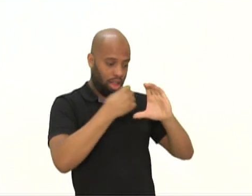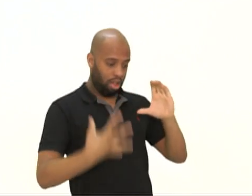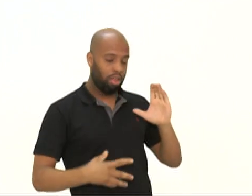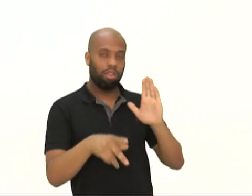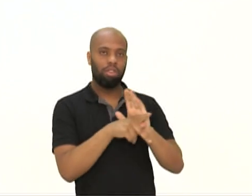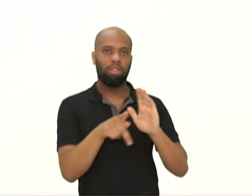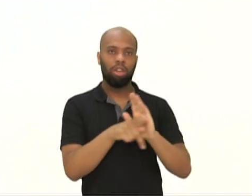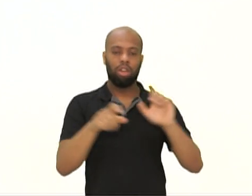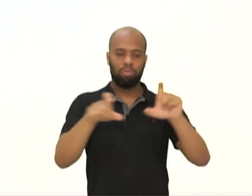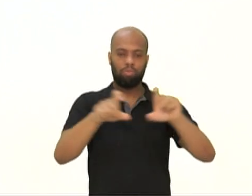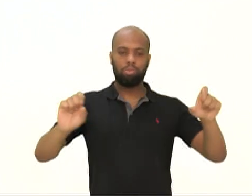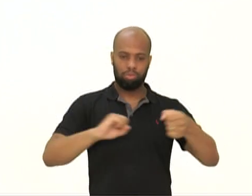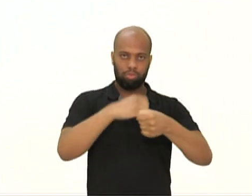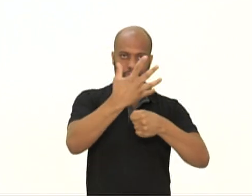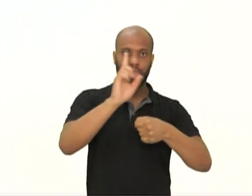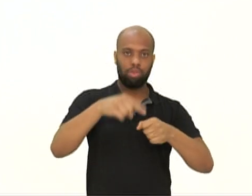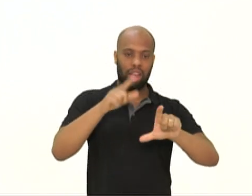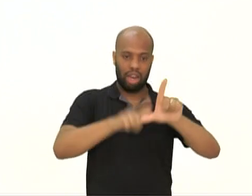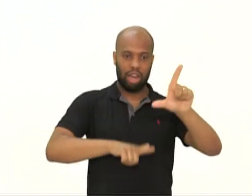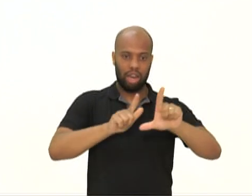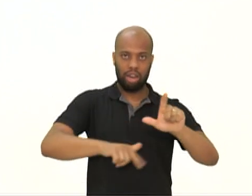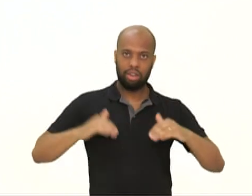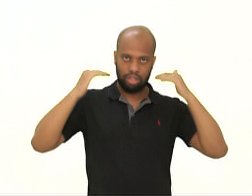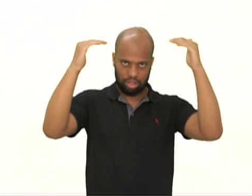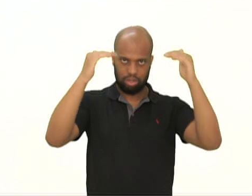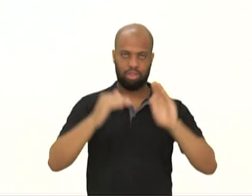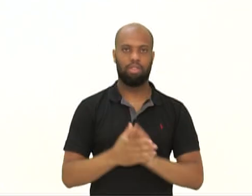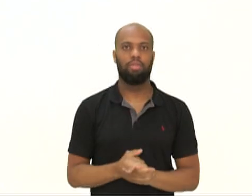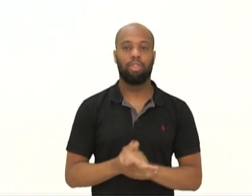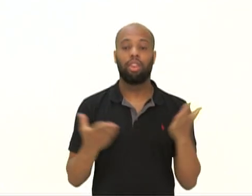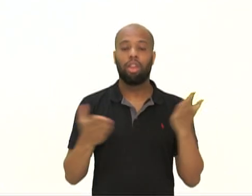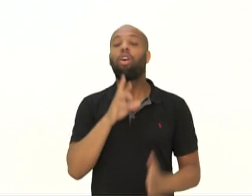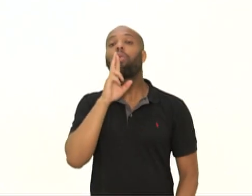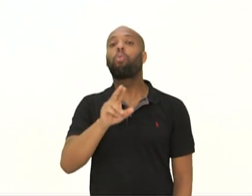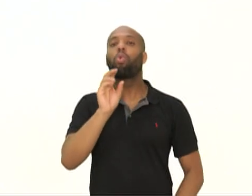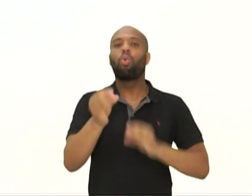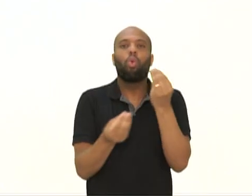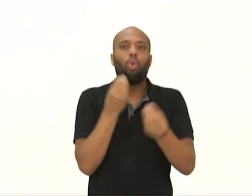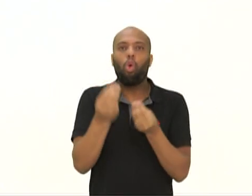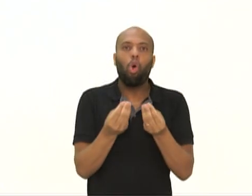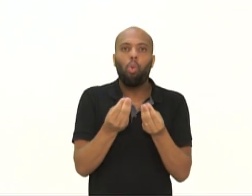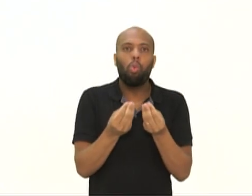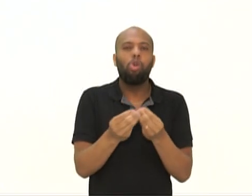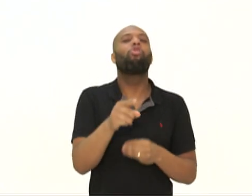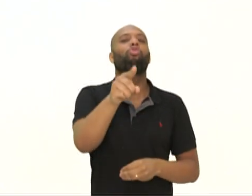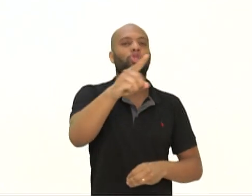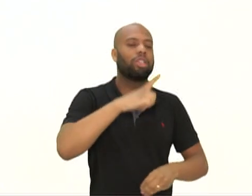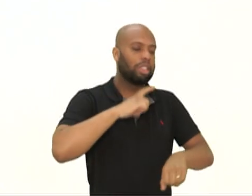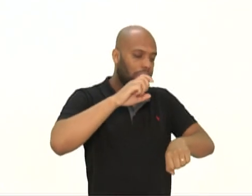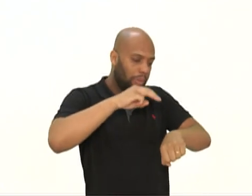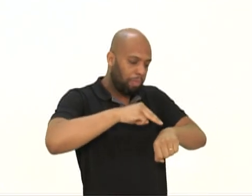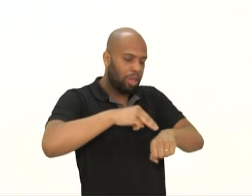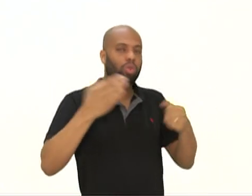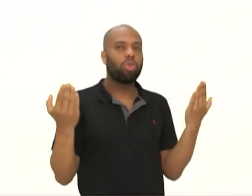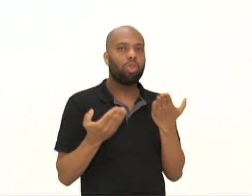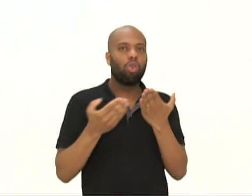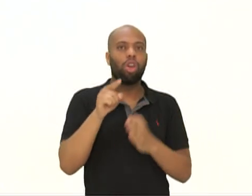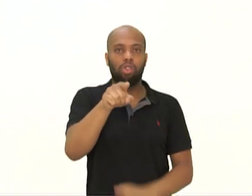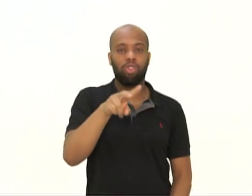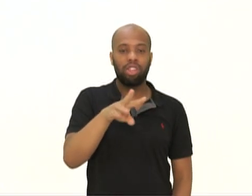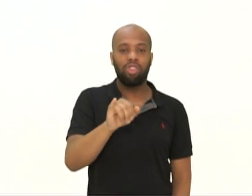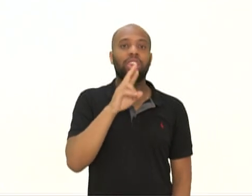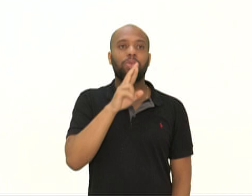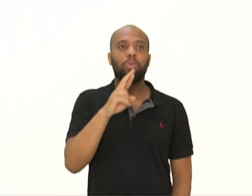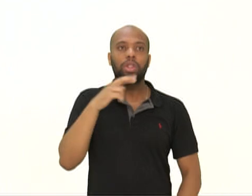uma equação exponencial. Para resolver, você vai ter uns minutinhos para resolver esse exercício. Lembra,